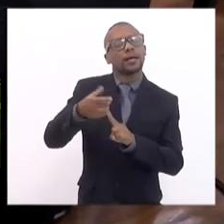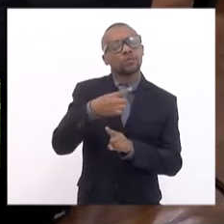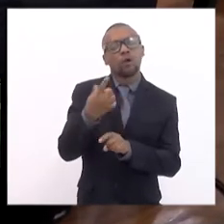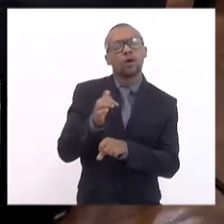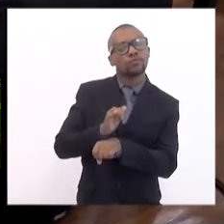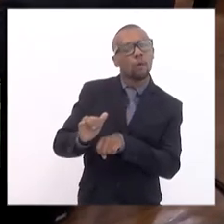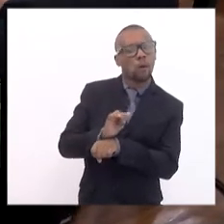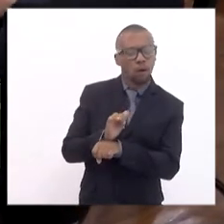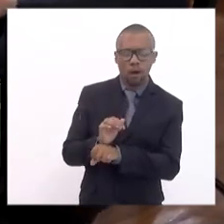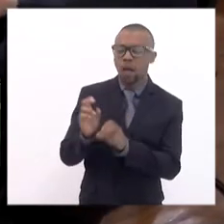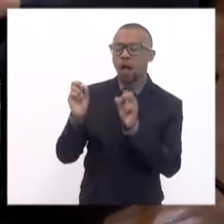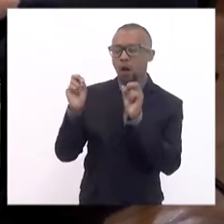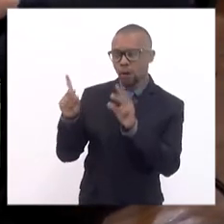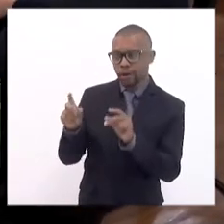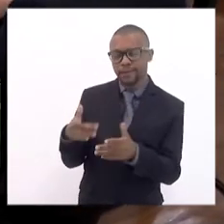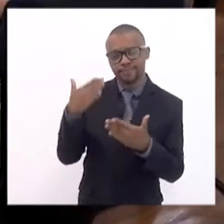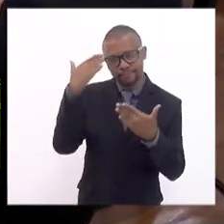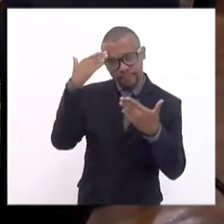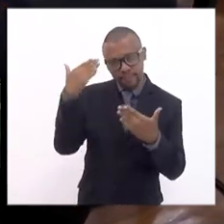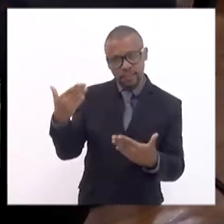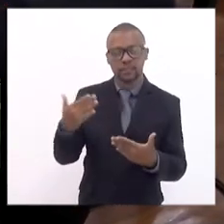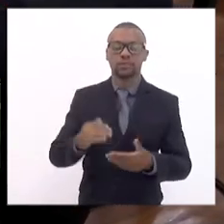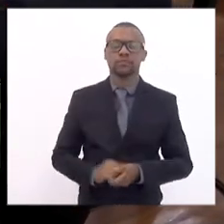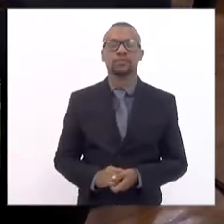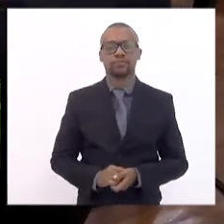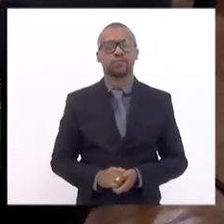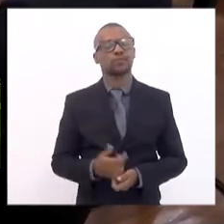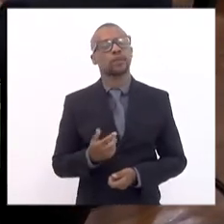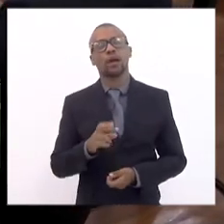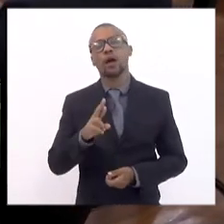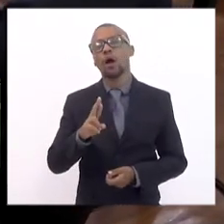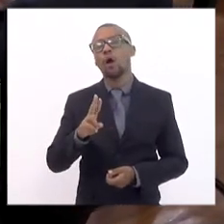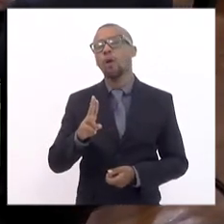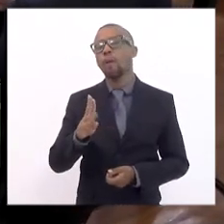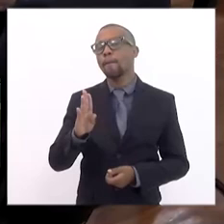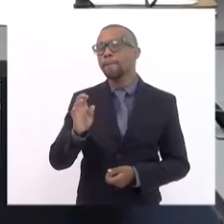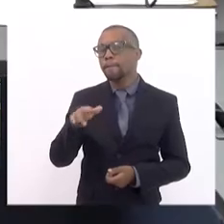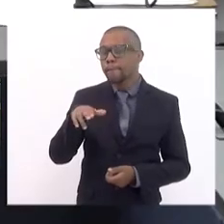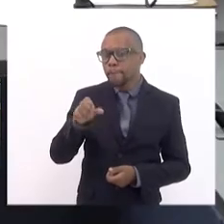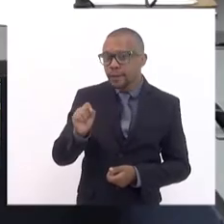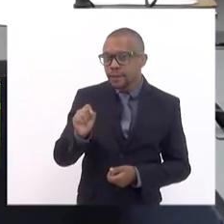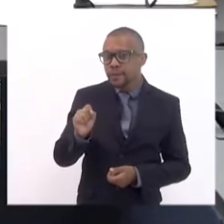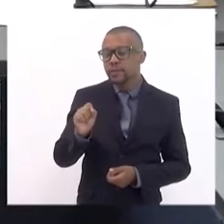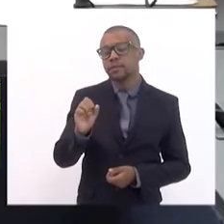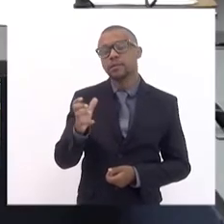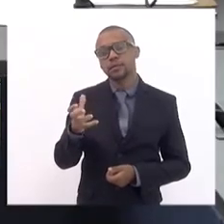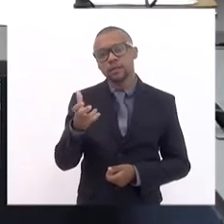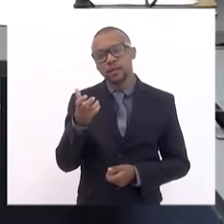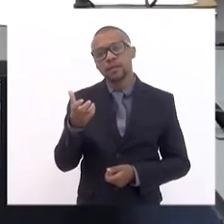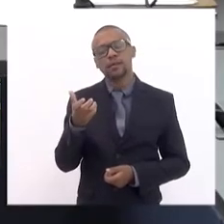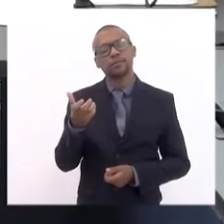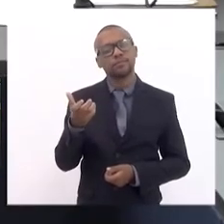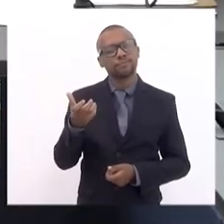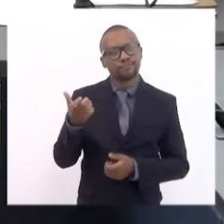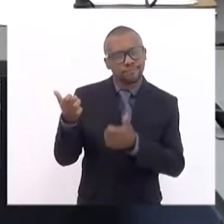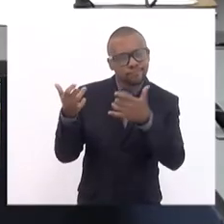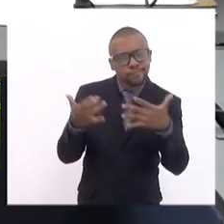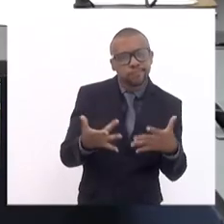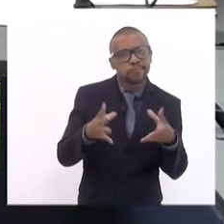bem. Tá bom. Agradeço. Rubens Albuquerque. Rubens Albuquerque, gostaria de fazer ainda alguma